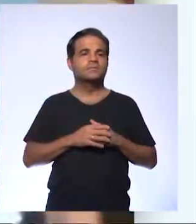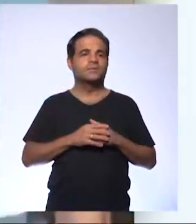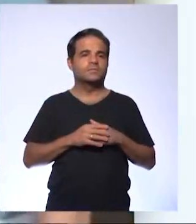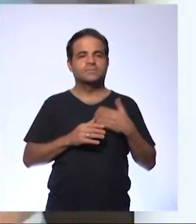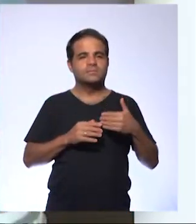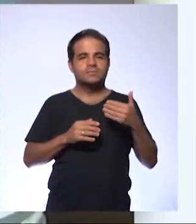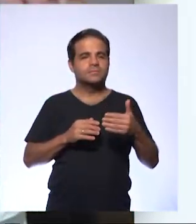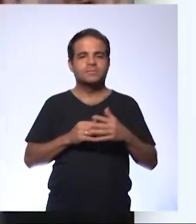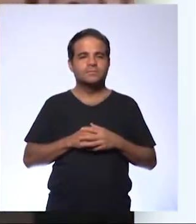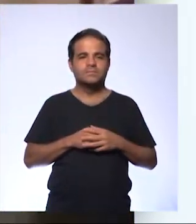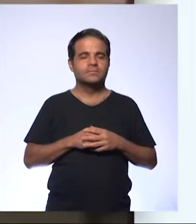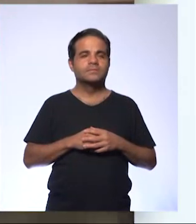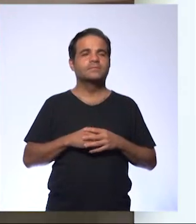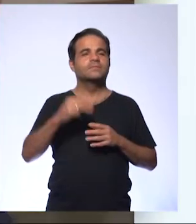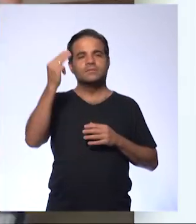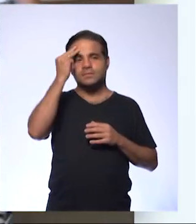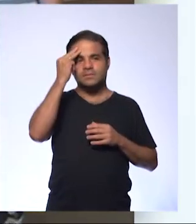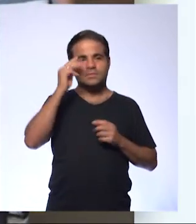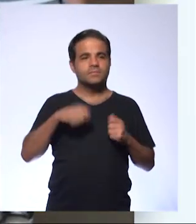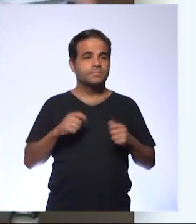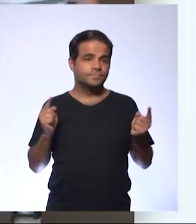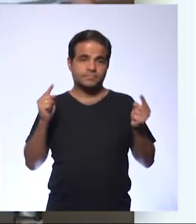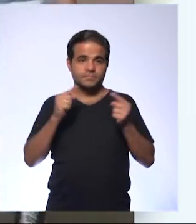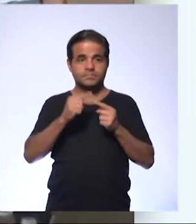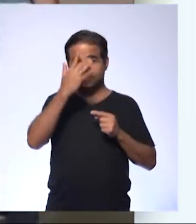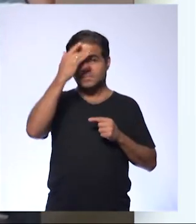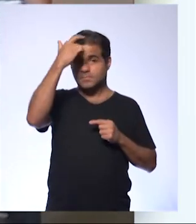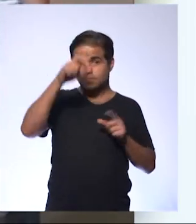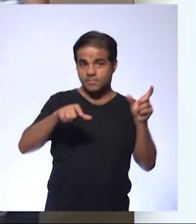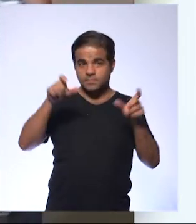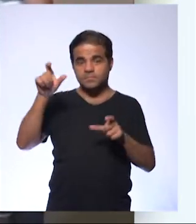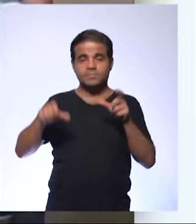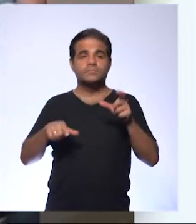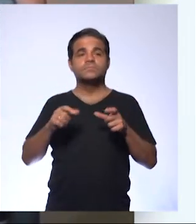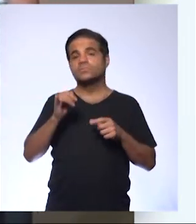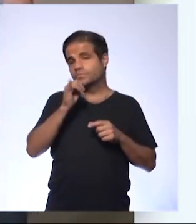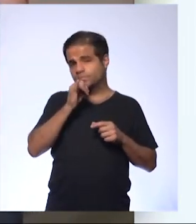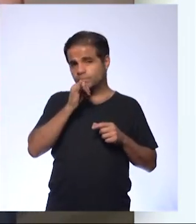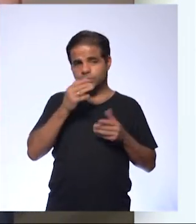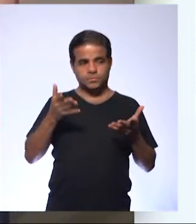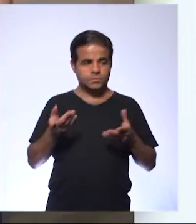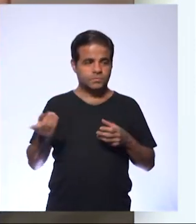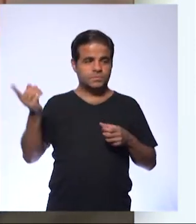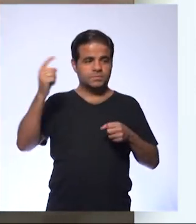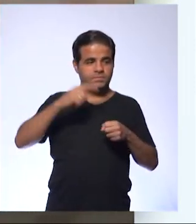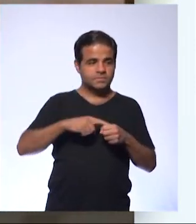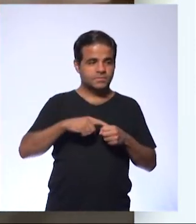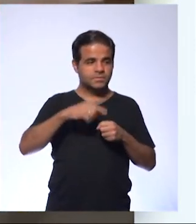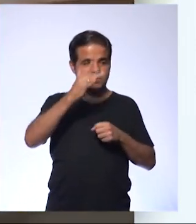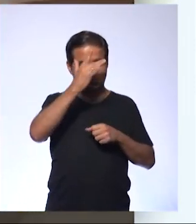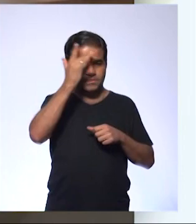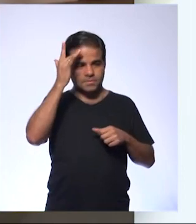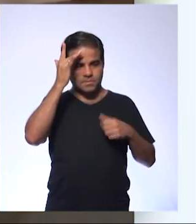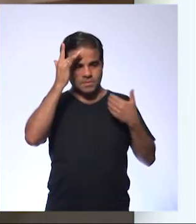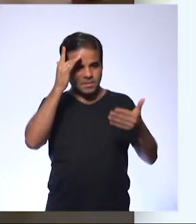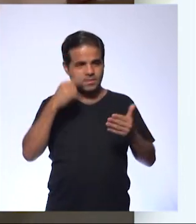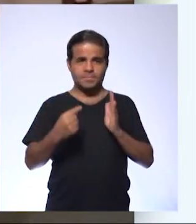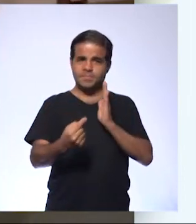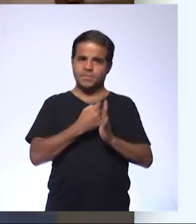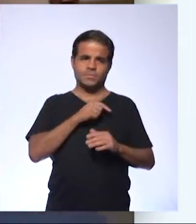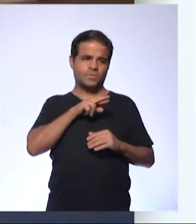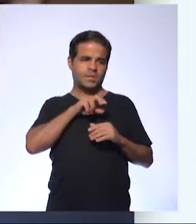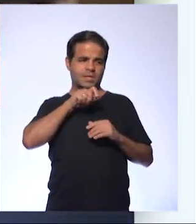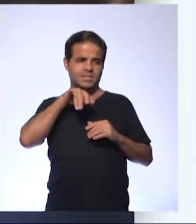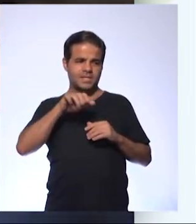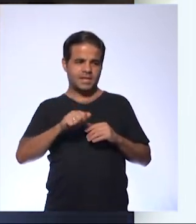os metais pode se aplicar também às pessoas? Claro. Hoje, quando eu estava vindo para cá, minha filha me perguntou o que era resiliência. Eu